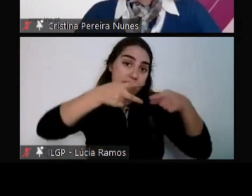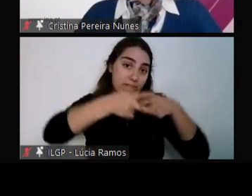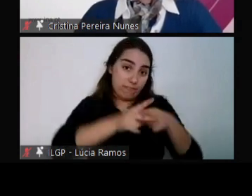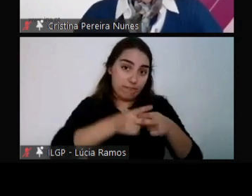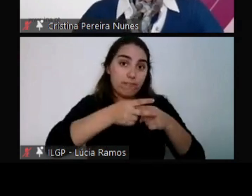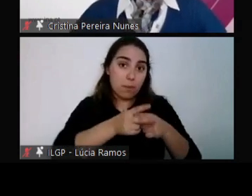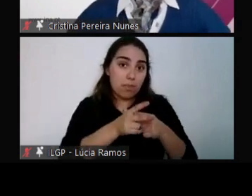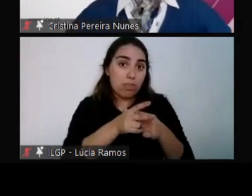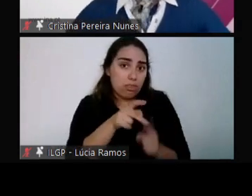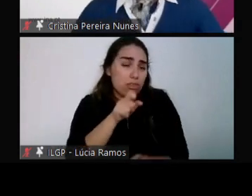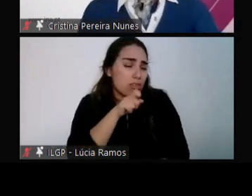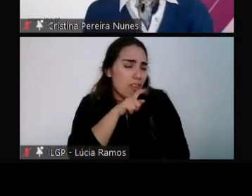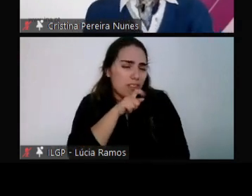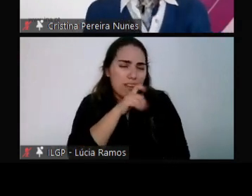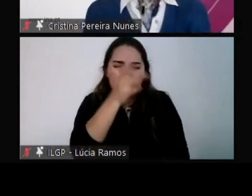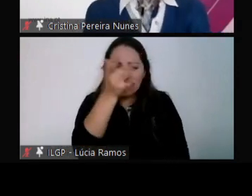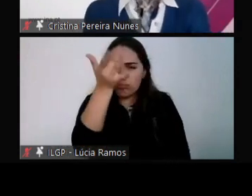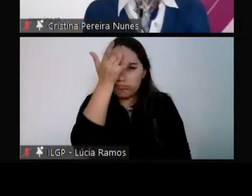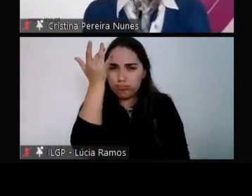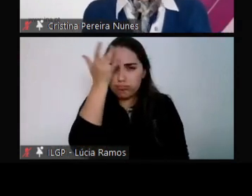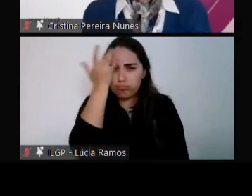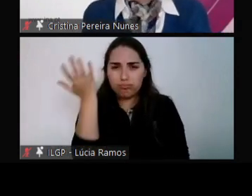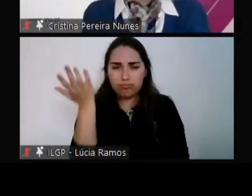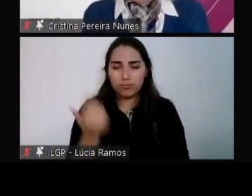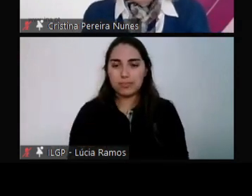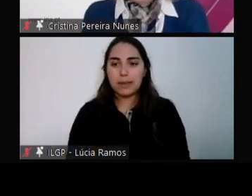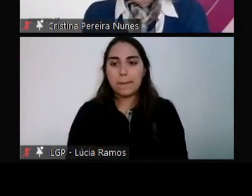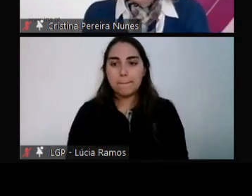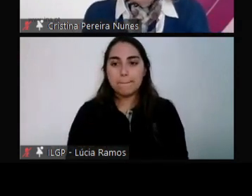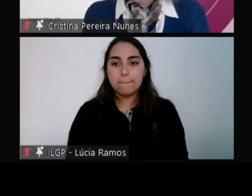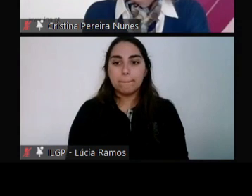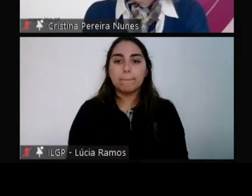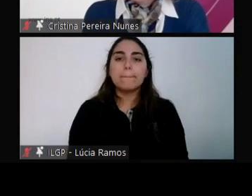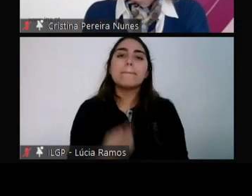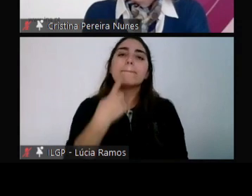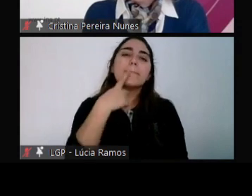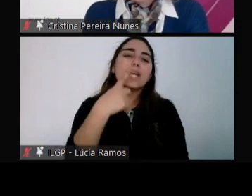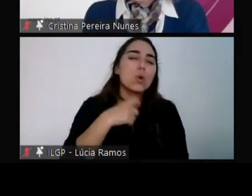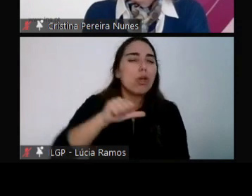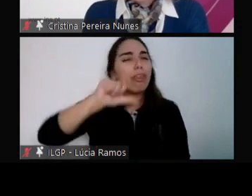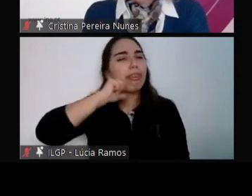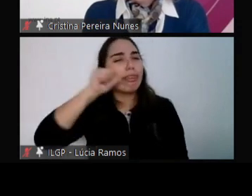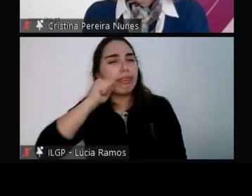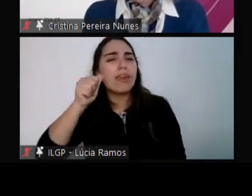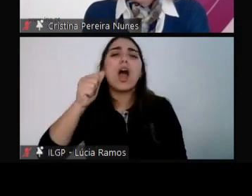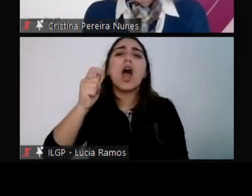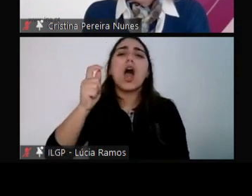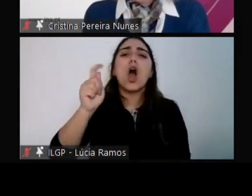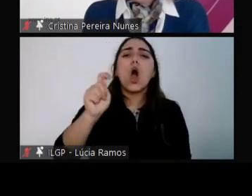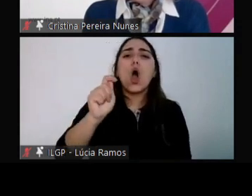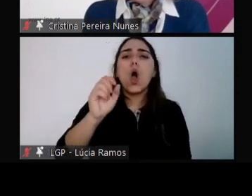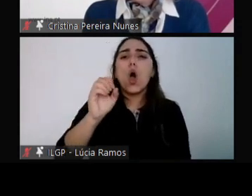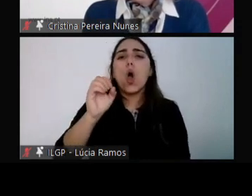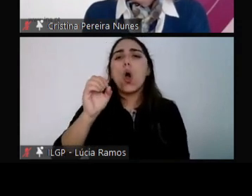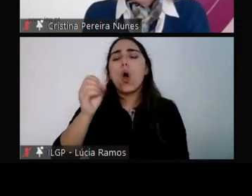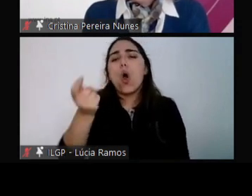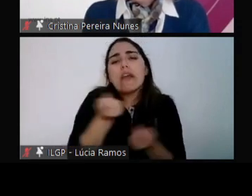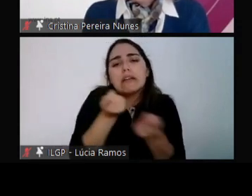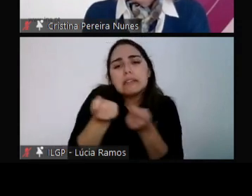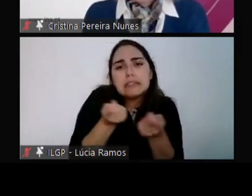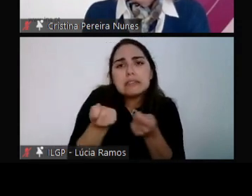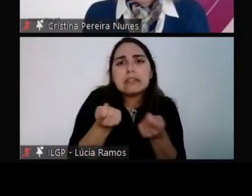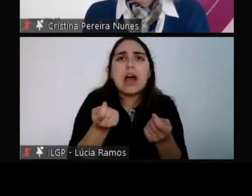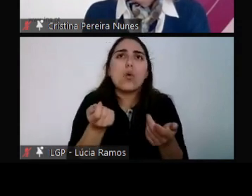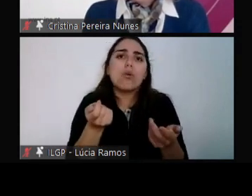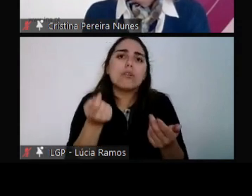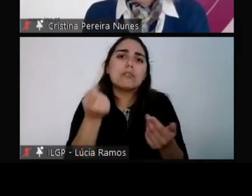isso muito facilmente. Também me perguntam muitas vezes, e organizações com maturidade digital devem ir a estes